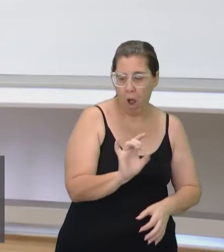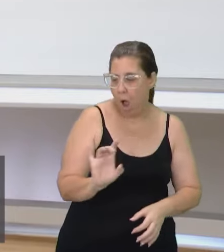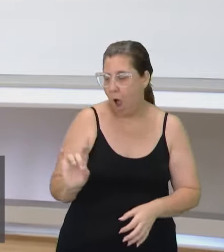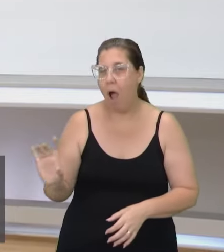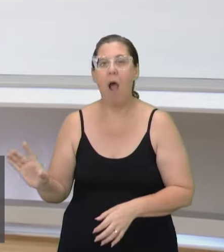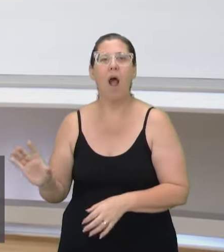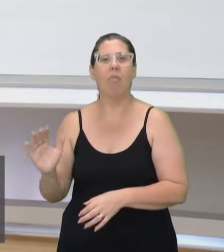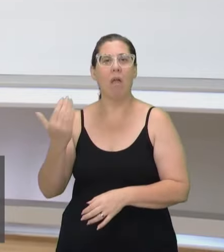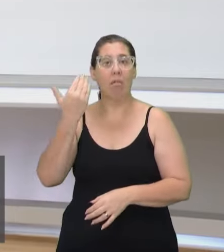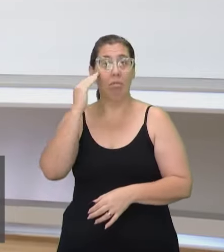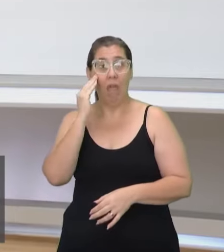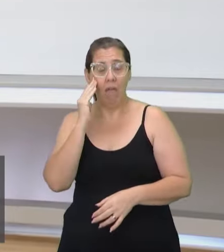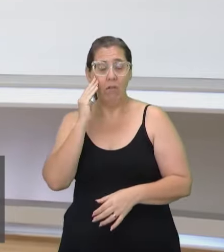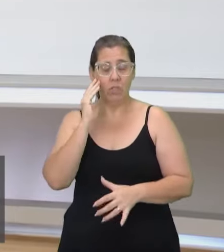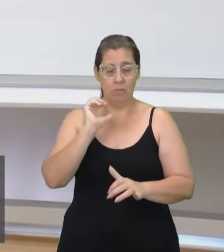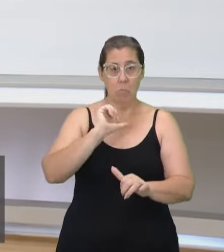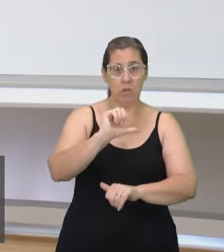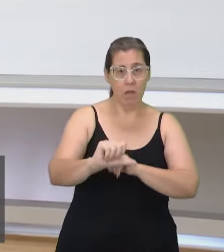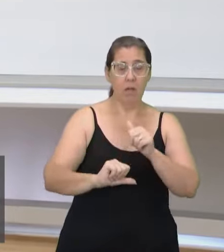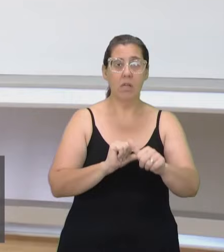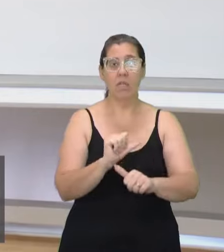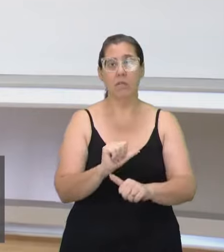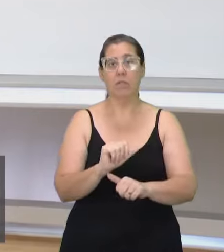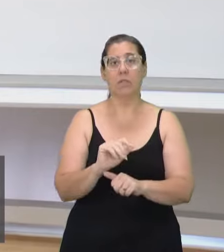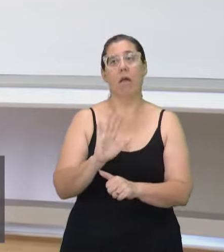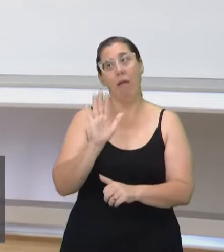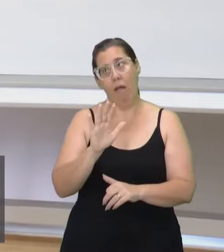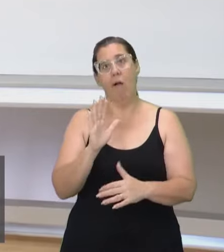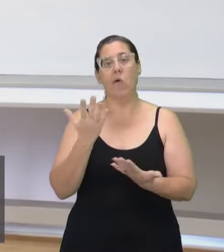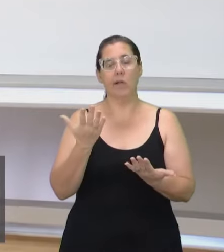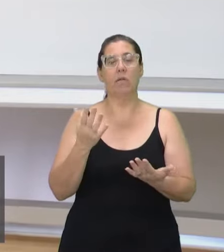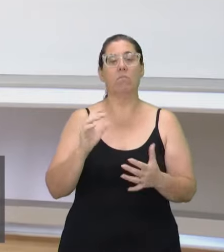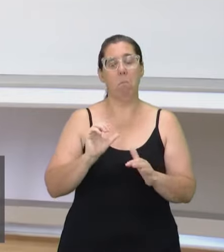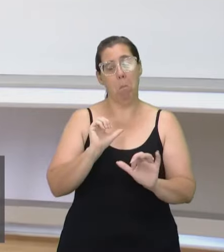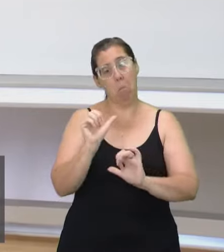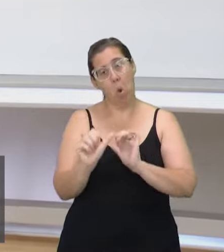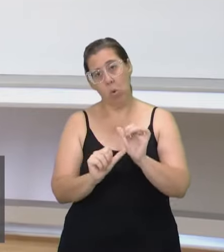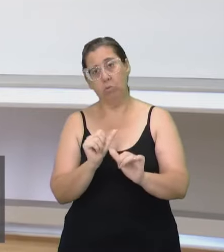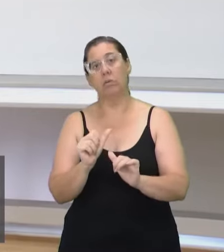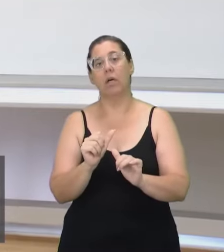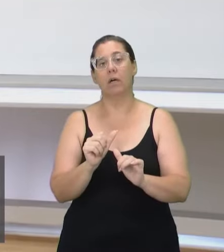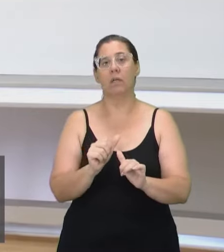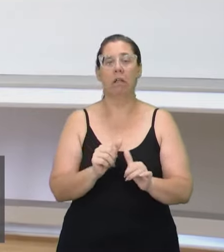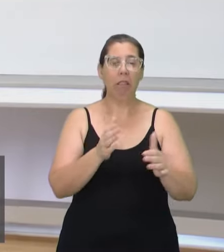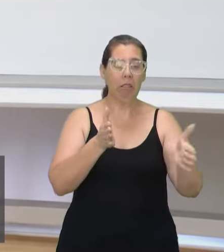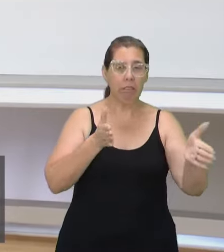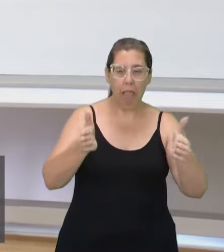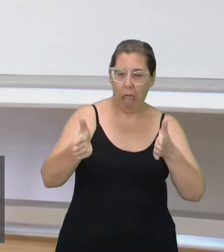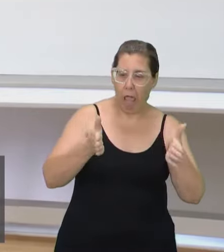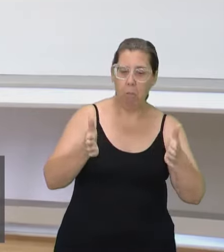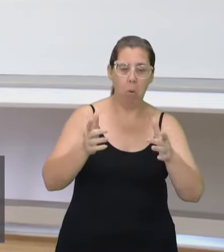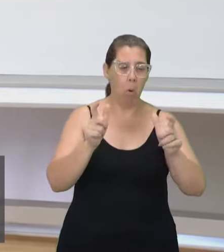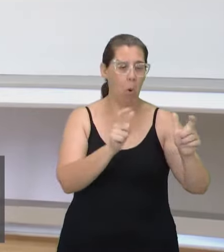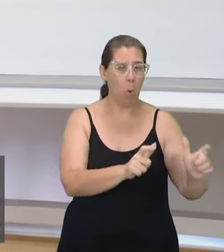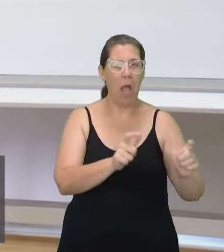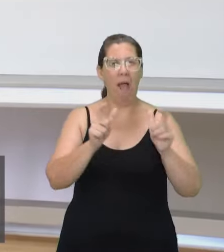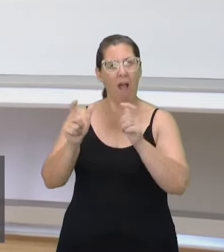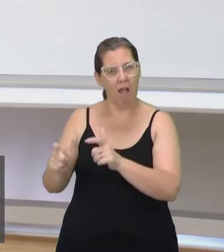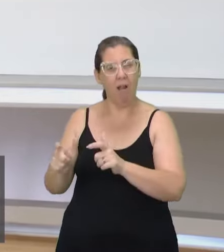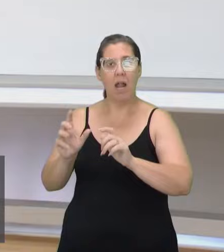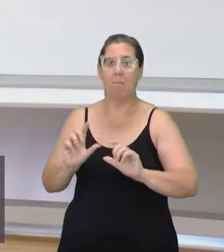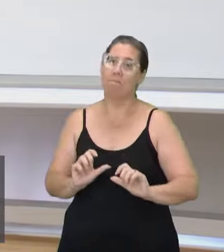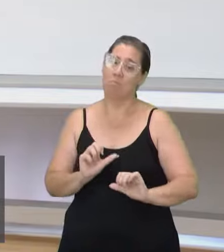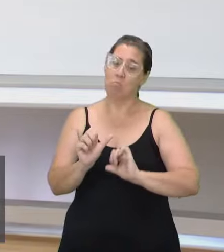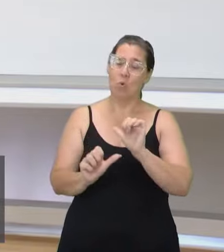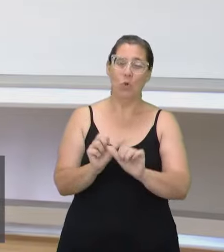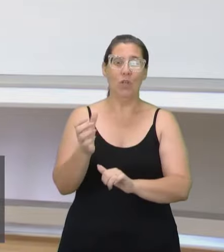sociedade entende essas transformações, é isso que muda de época para época, de lugar para lugar, tá certo? Então, é